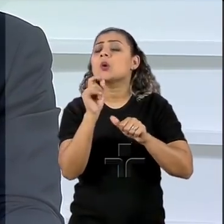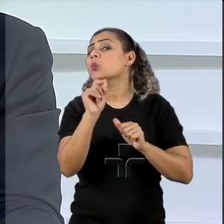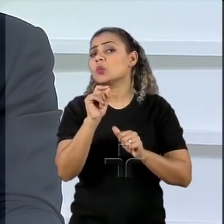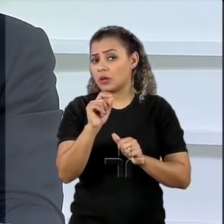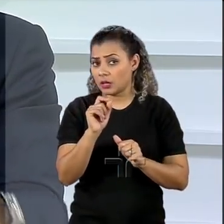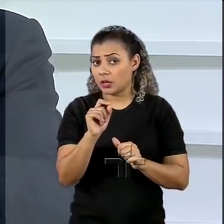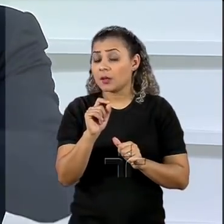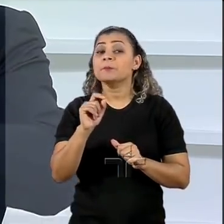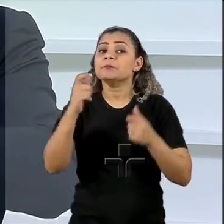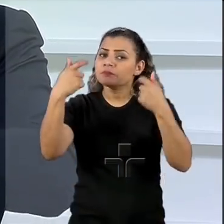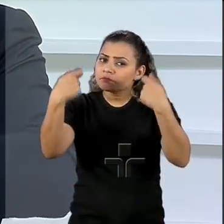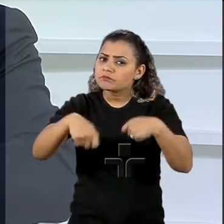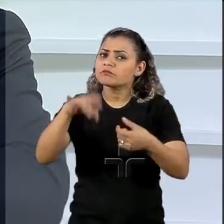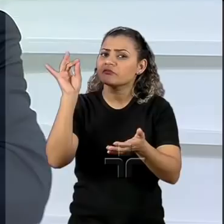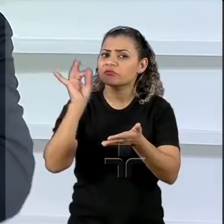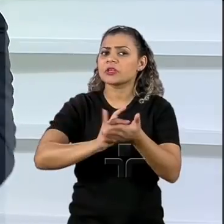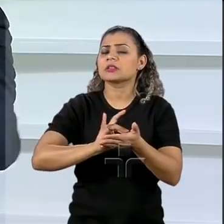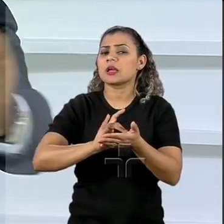realmente uma